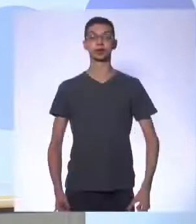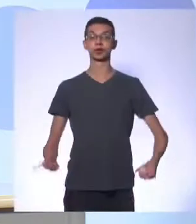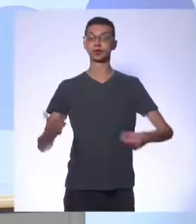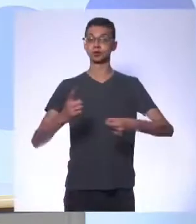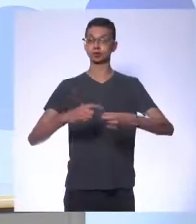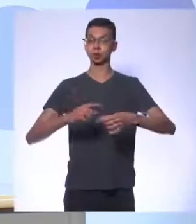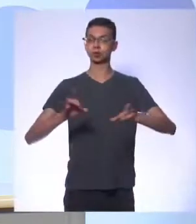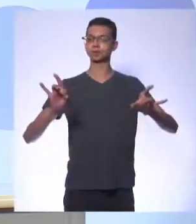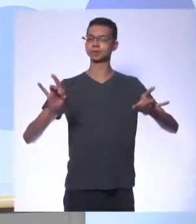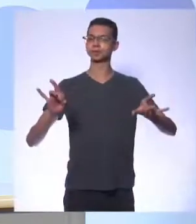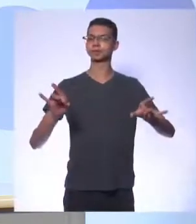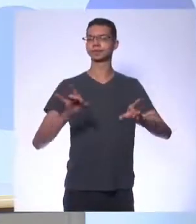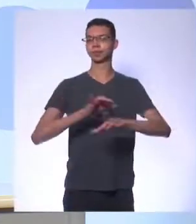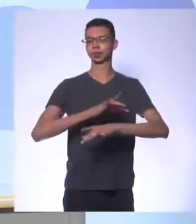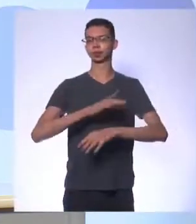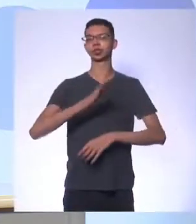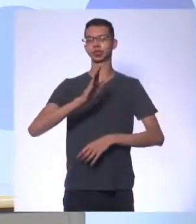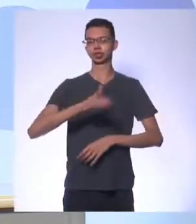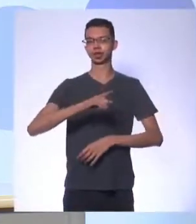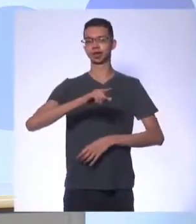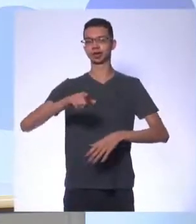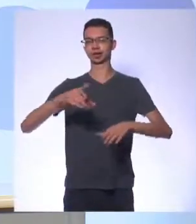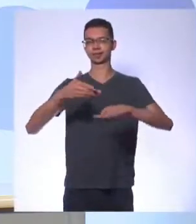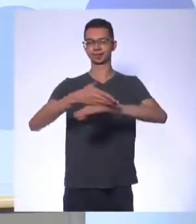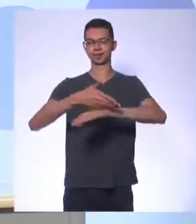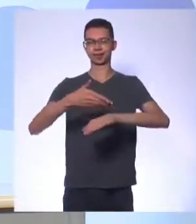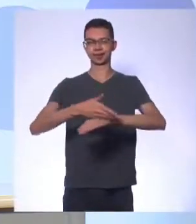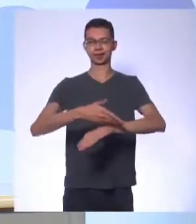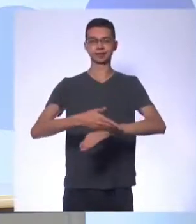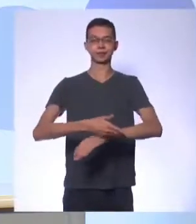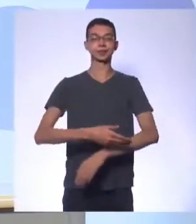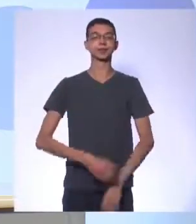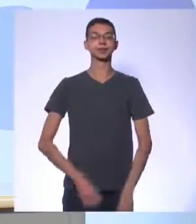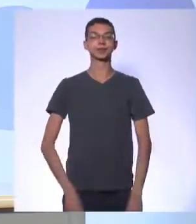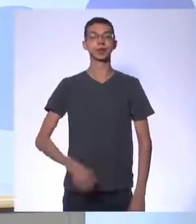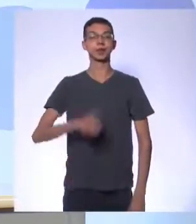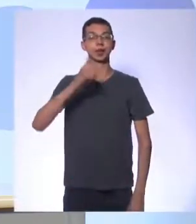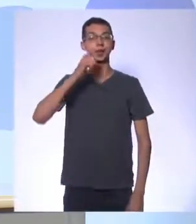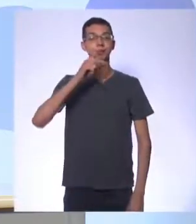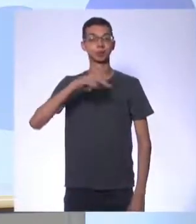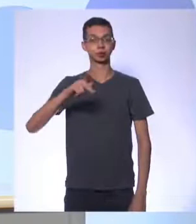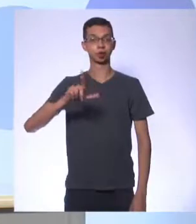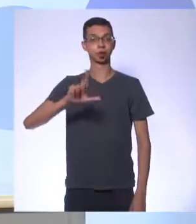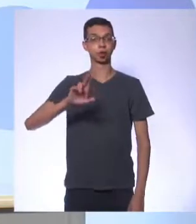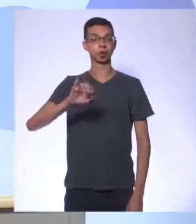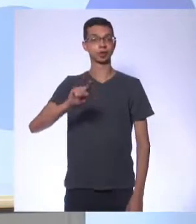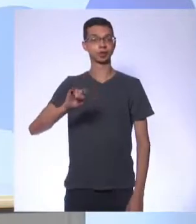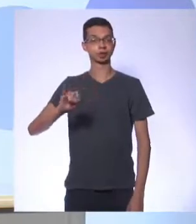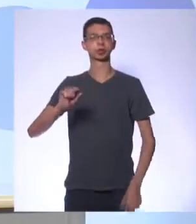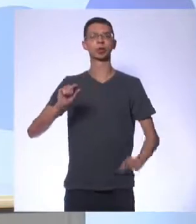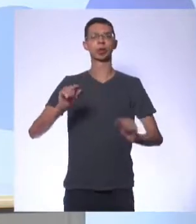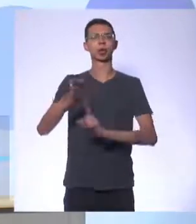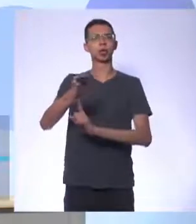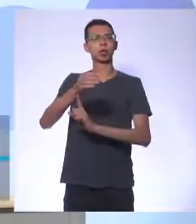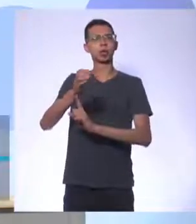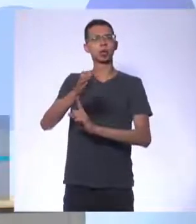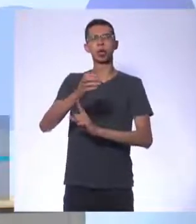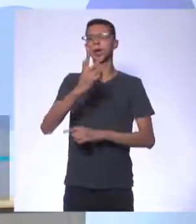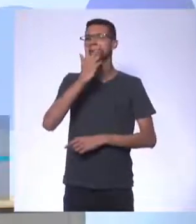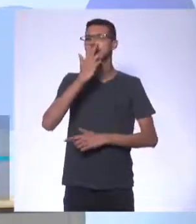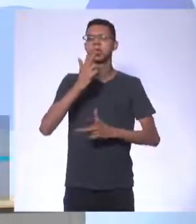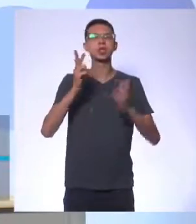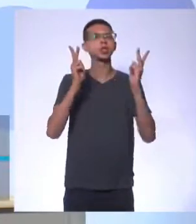Voltamos para a interação. Professora Luíse, essa bandeira, ela tem a cara da bandeira